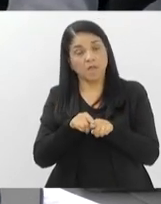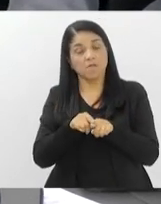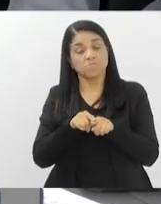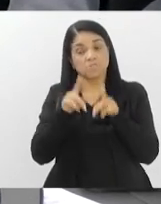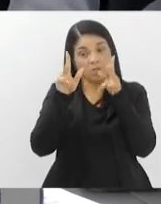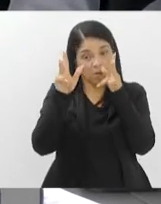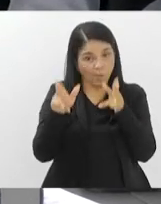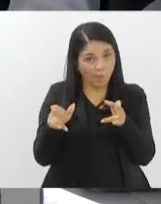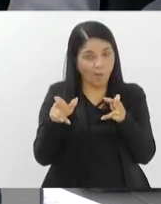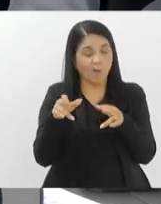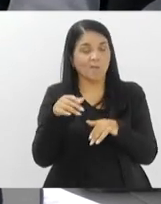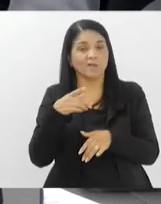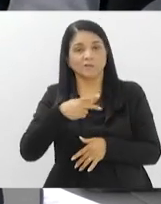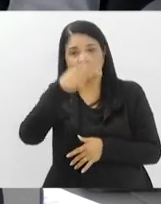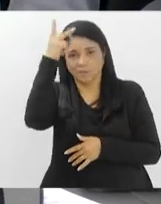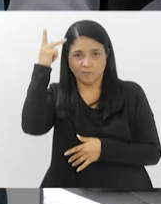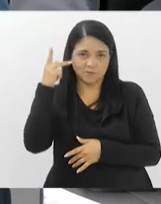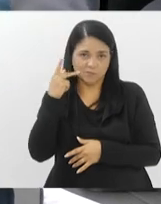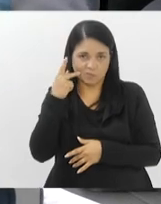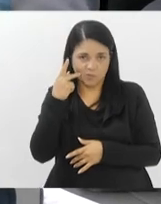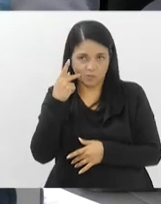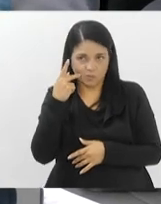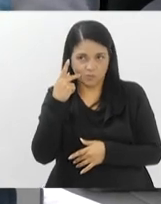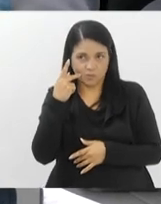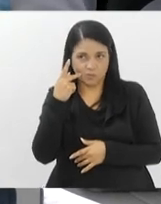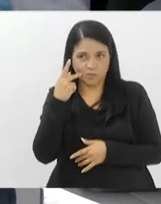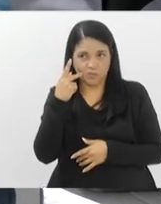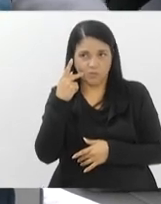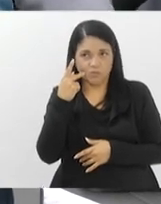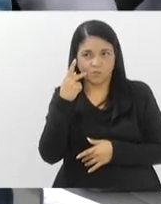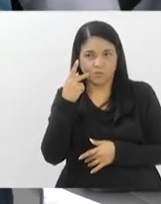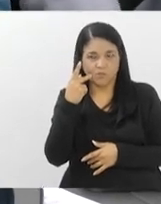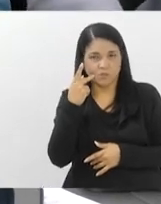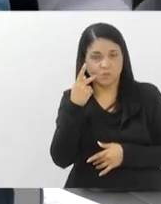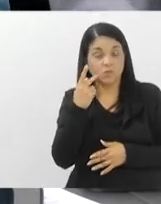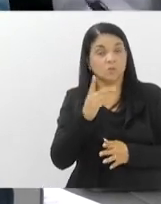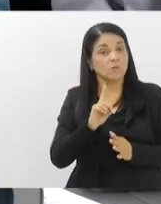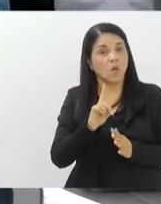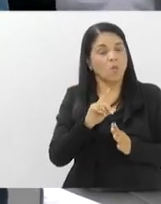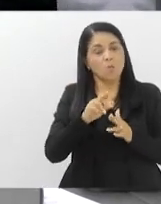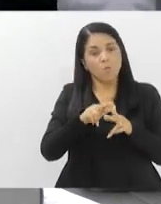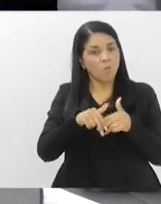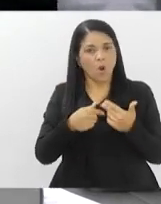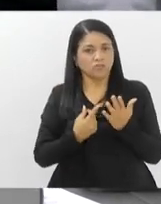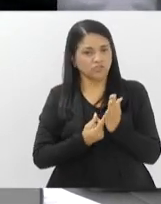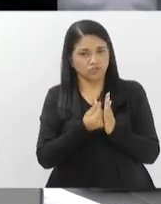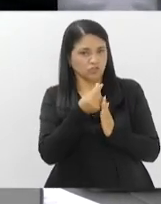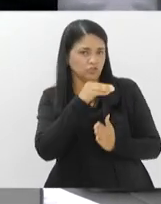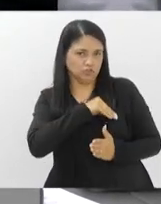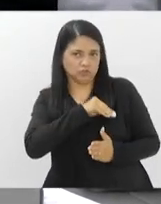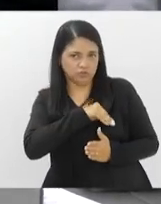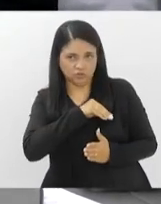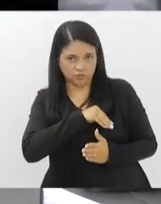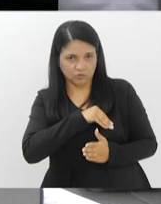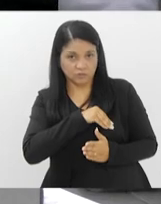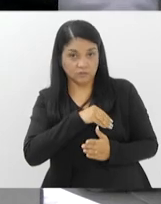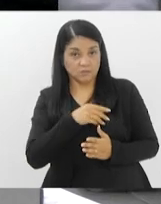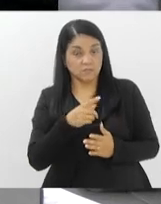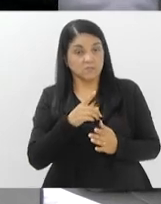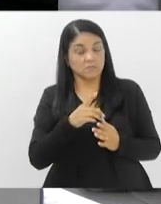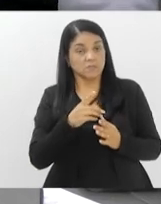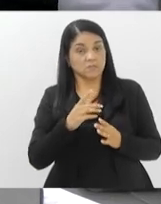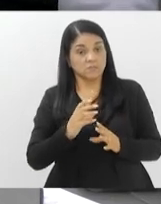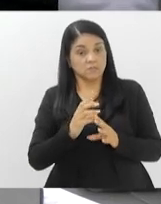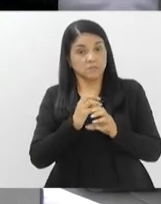Paulo, não por uma questão financeira, porque realmente, se são 30, e você